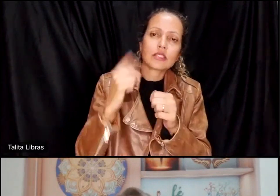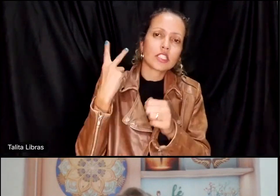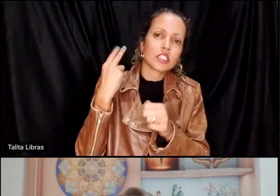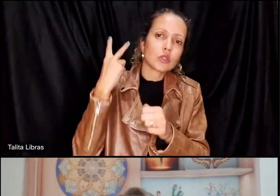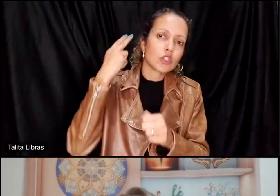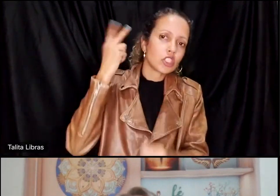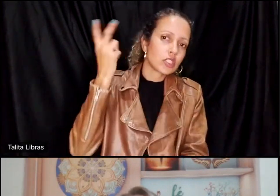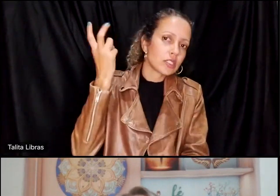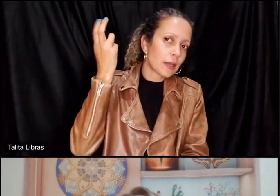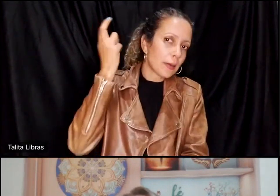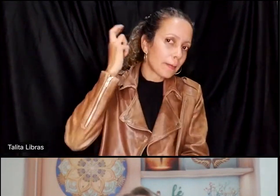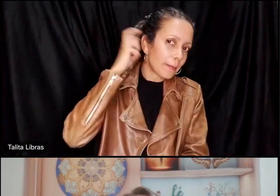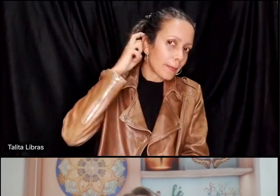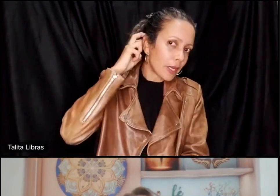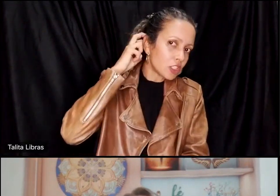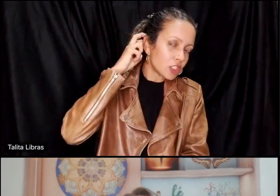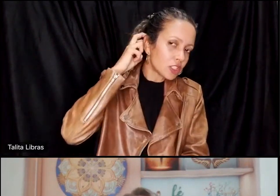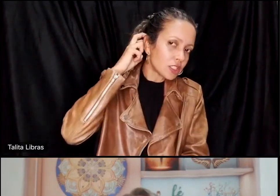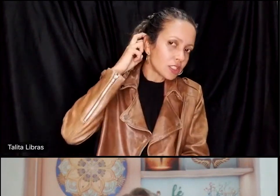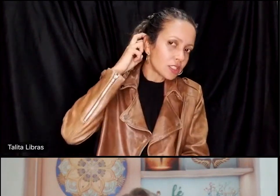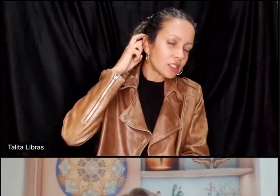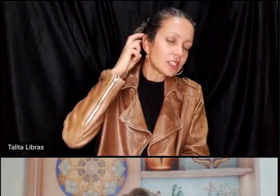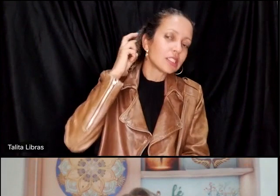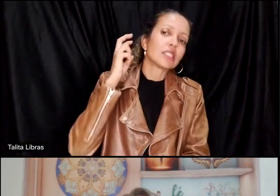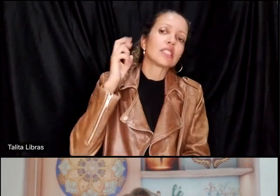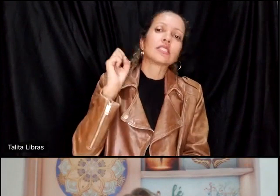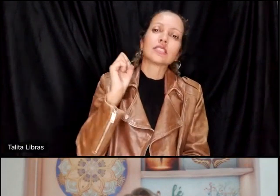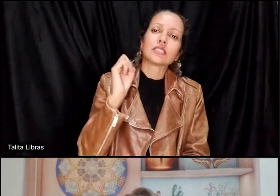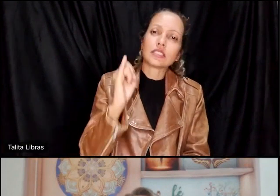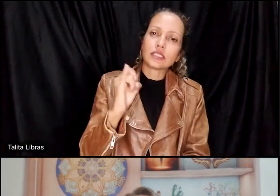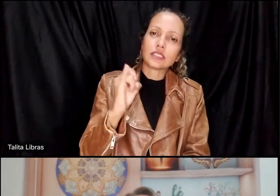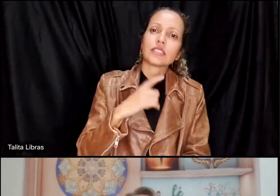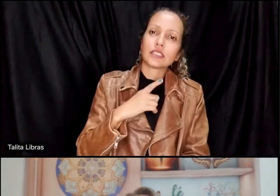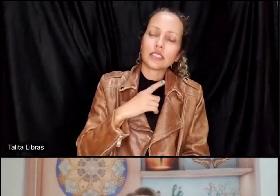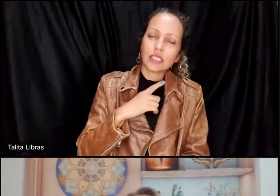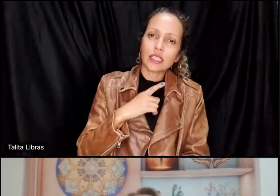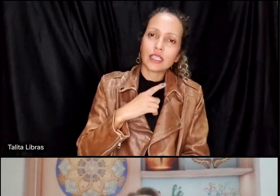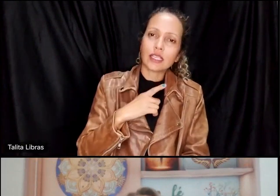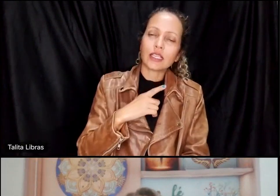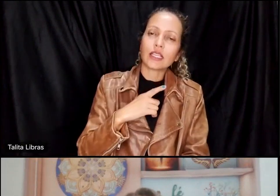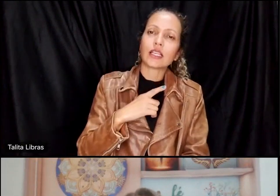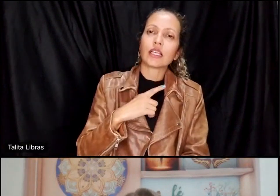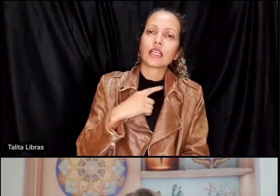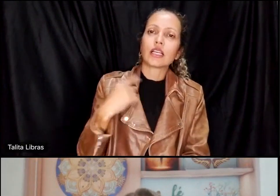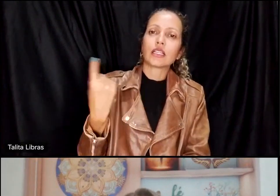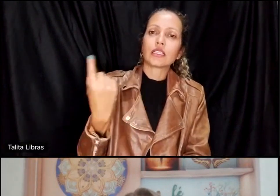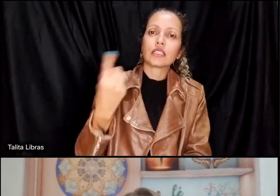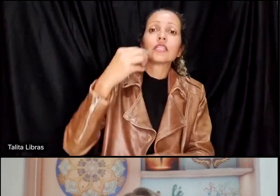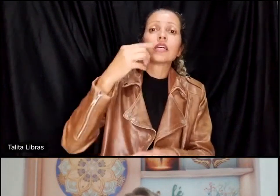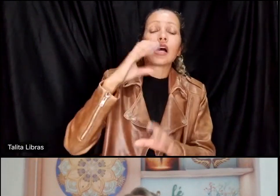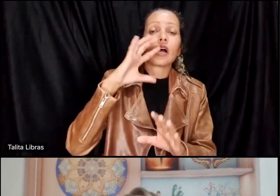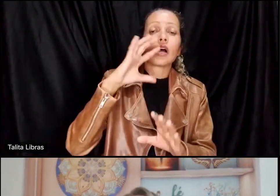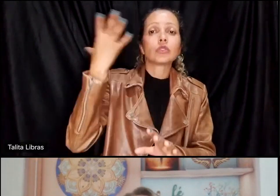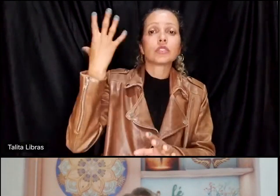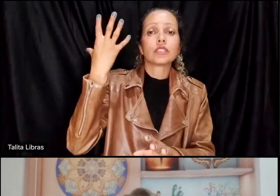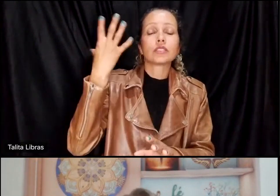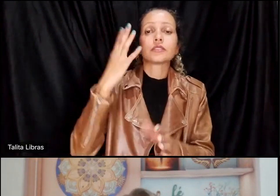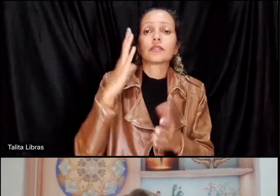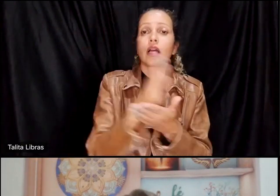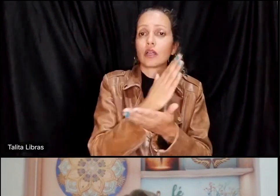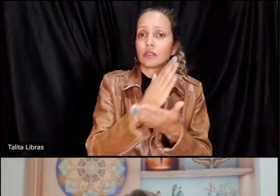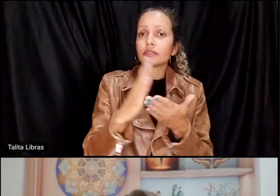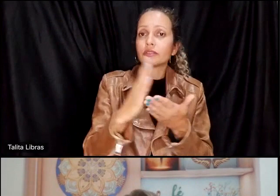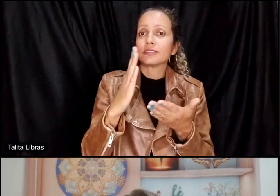tem um implante. A gente tem dentro da comunidade surda, surdos que são a favor e surdos que não